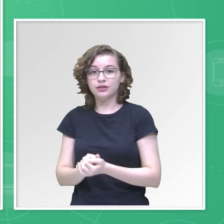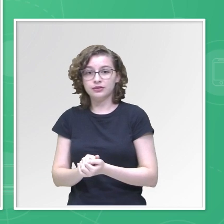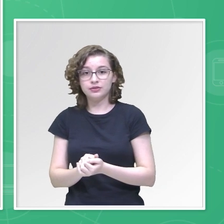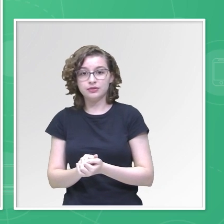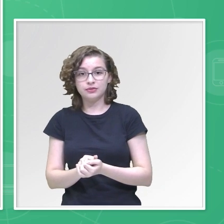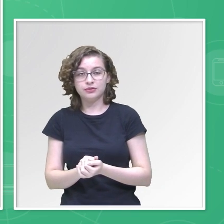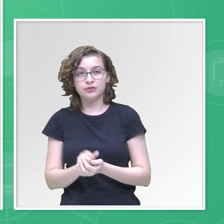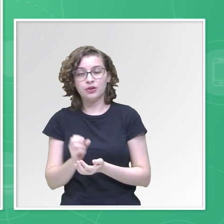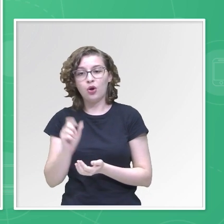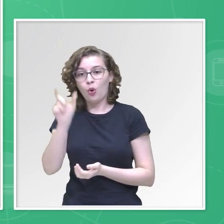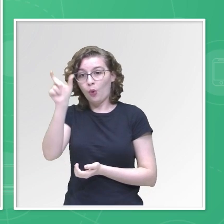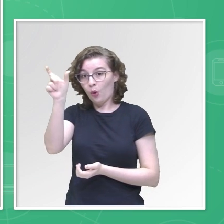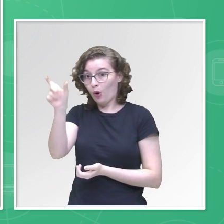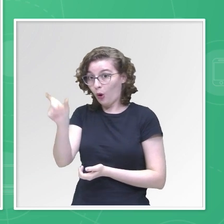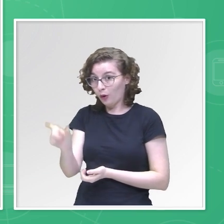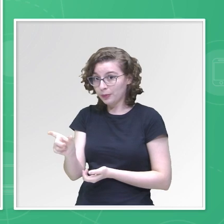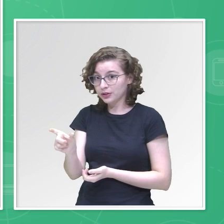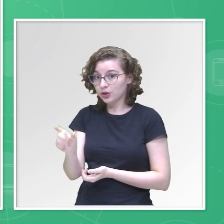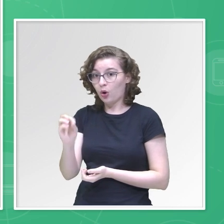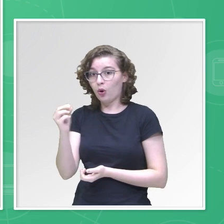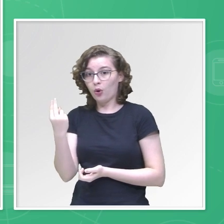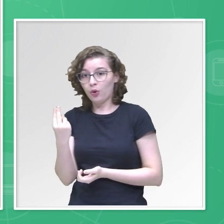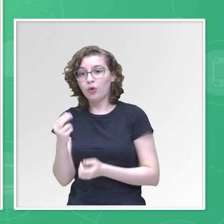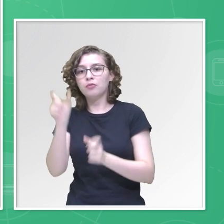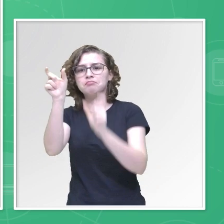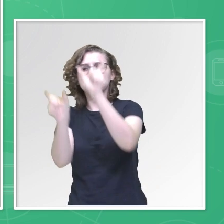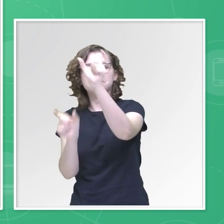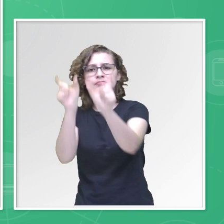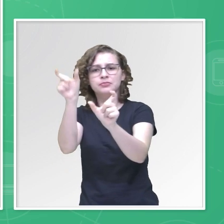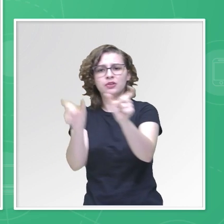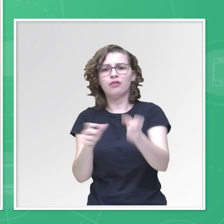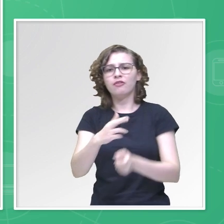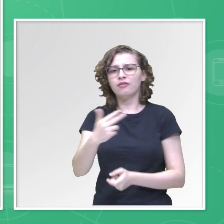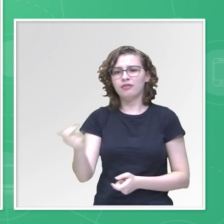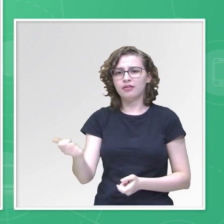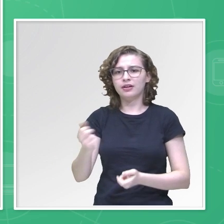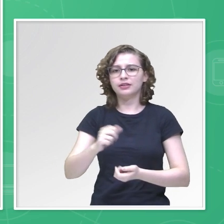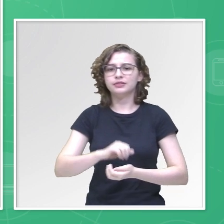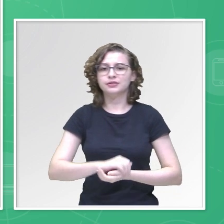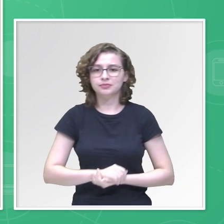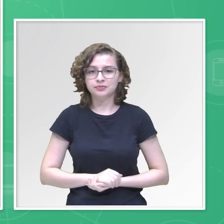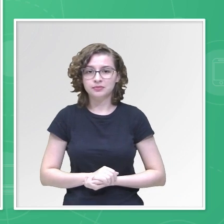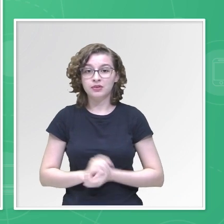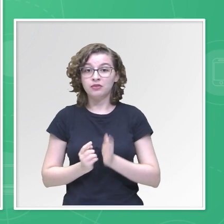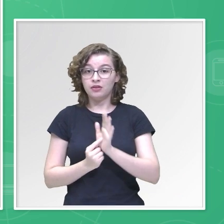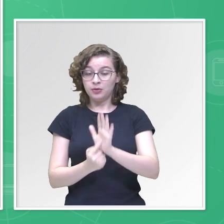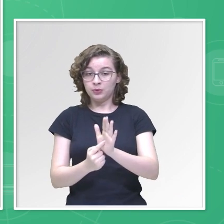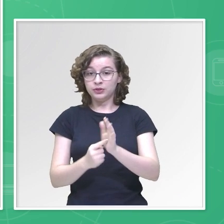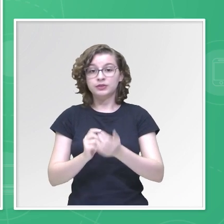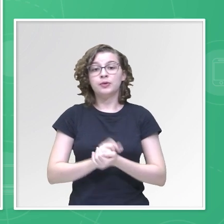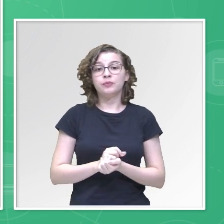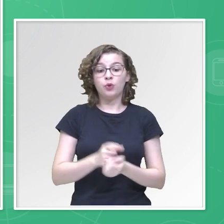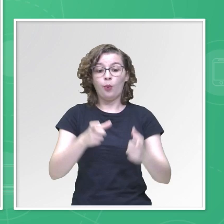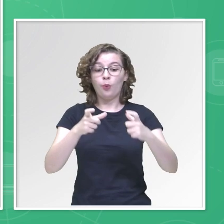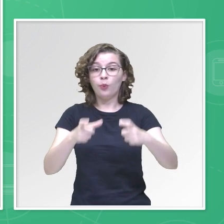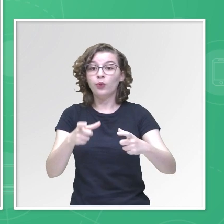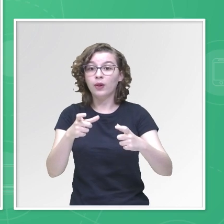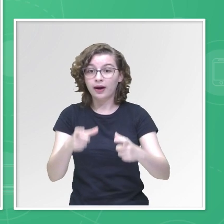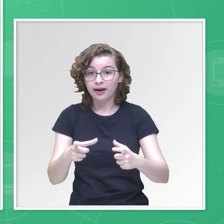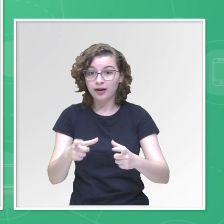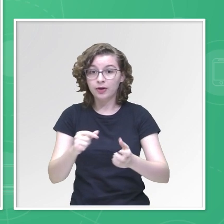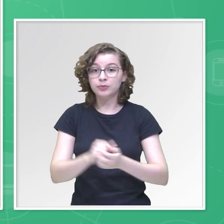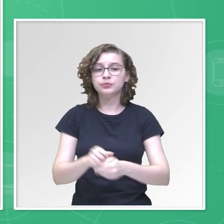os personagens vai apresentar né o espaço local onde a história vai se desenvolver